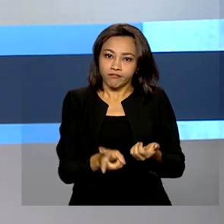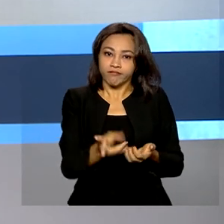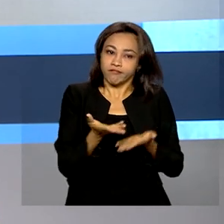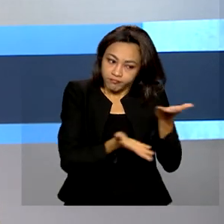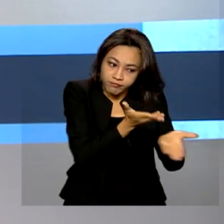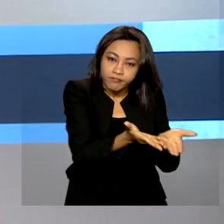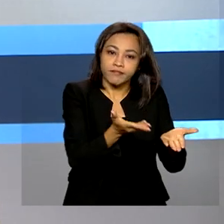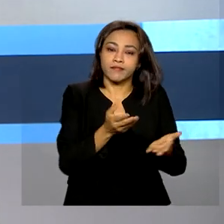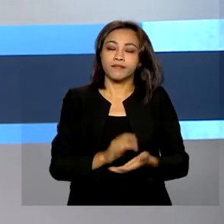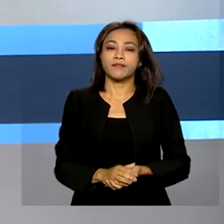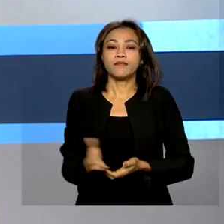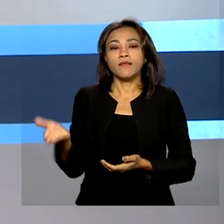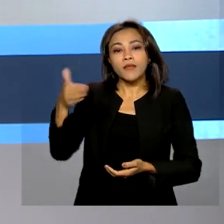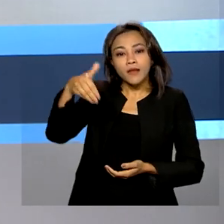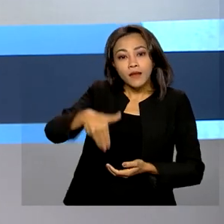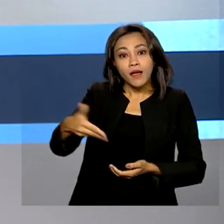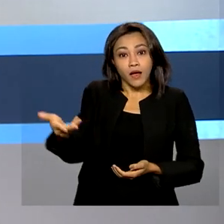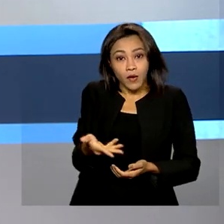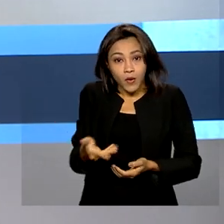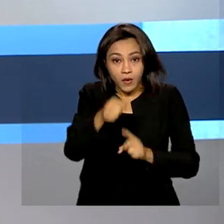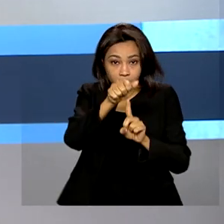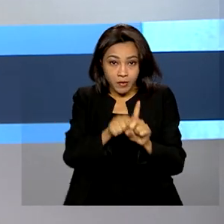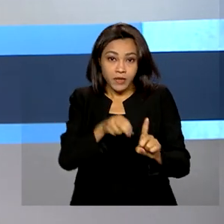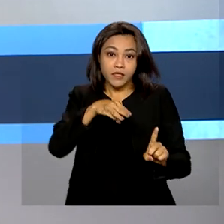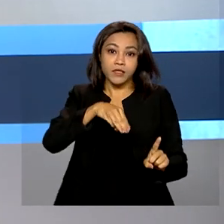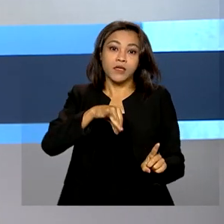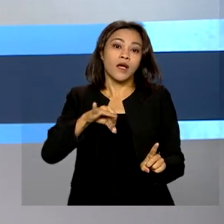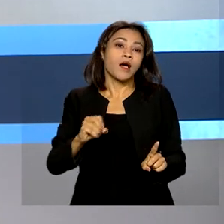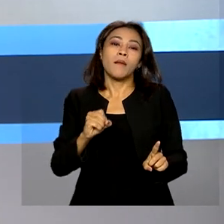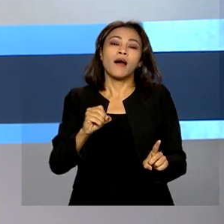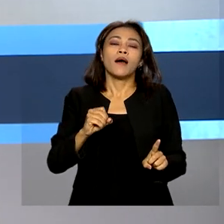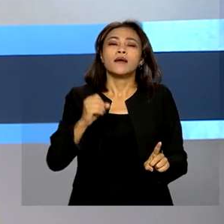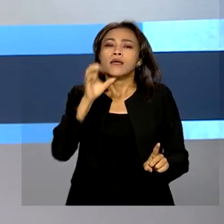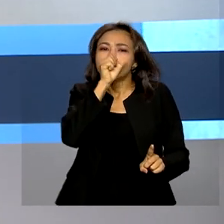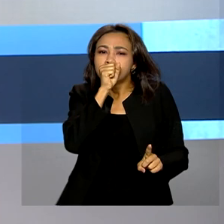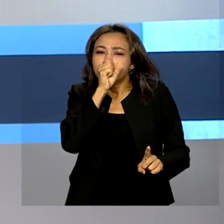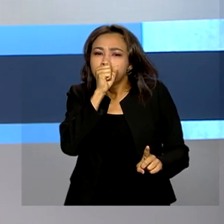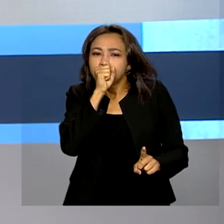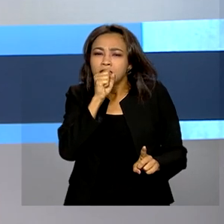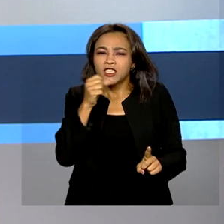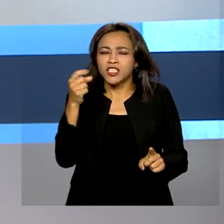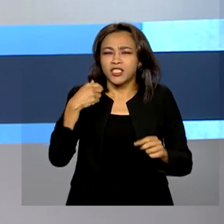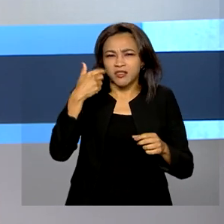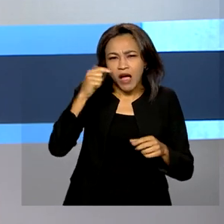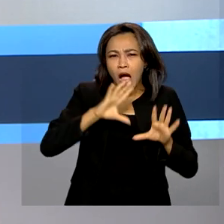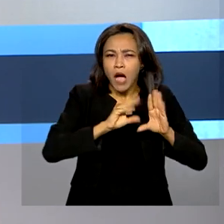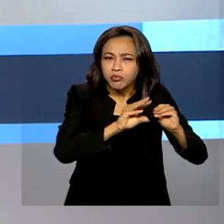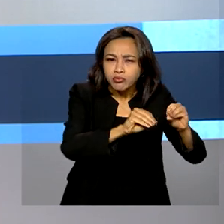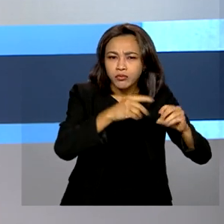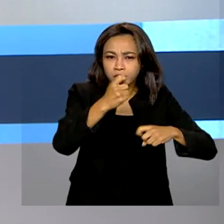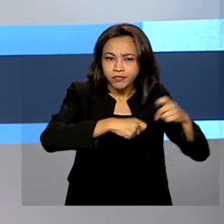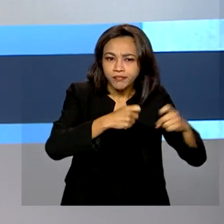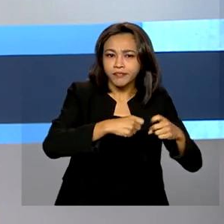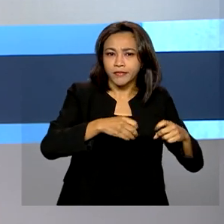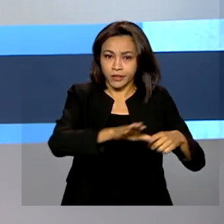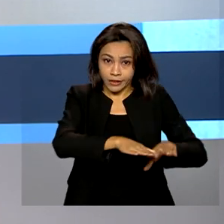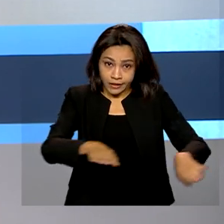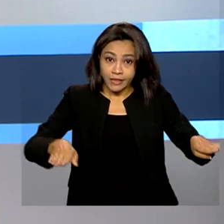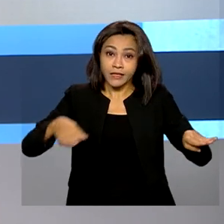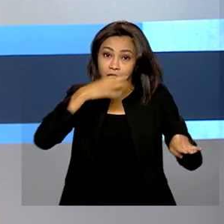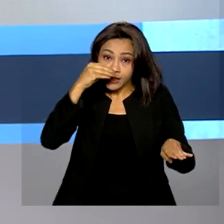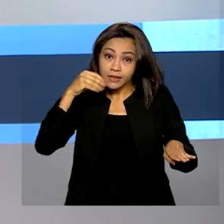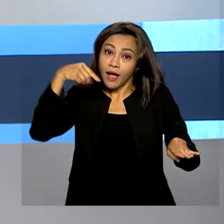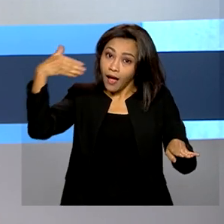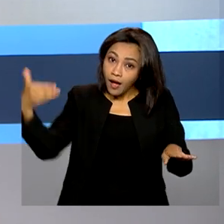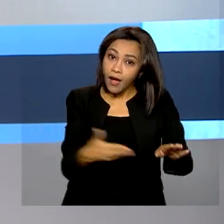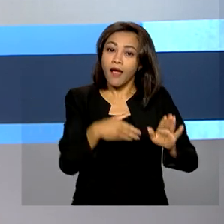Oi e a partir de agora a campanha Maio laranja de combate ao abuso e à exploração sexual de crianças e adolescentes é lei